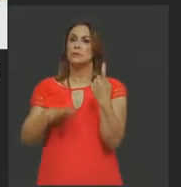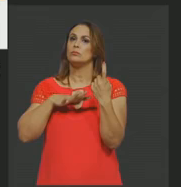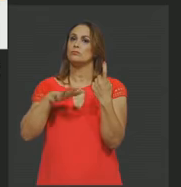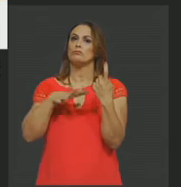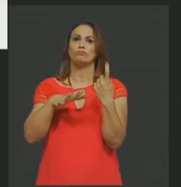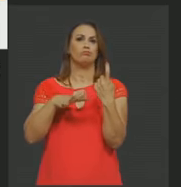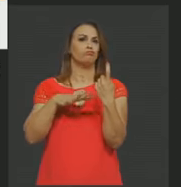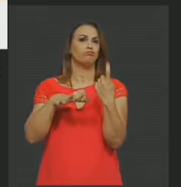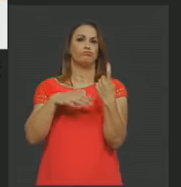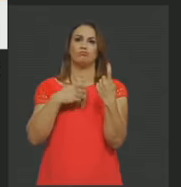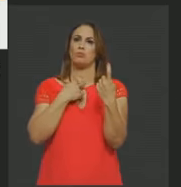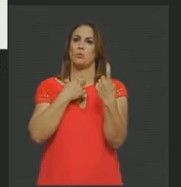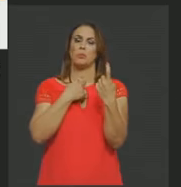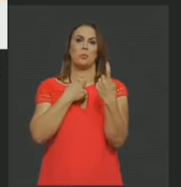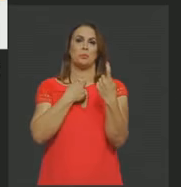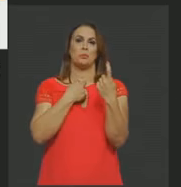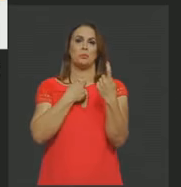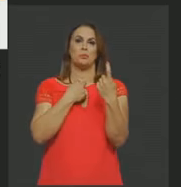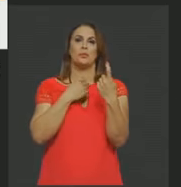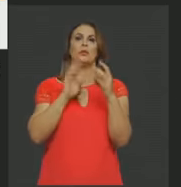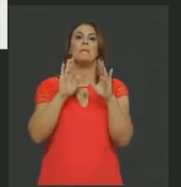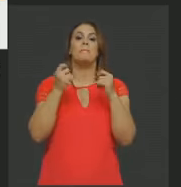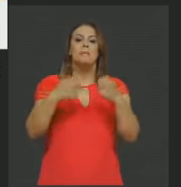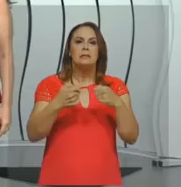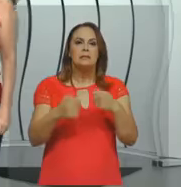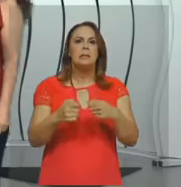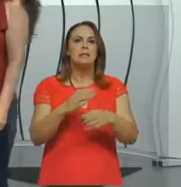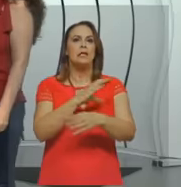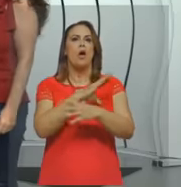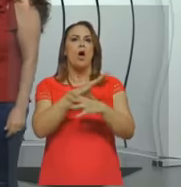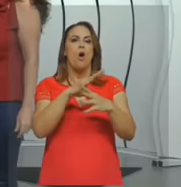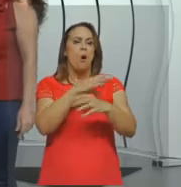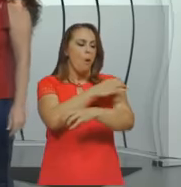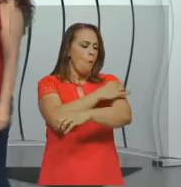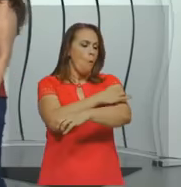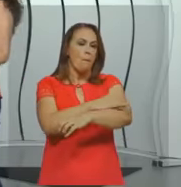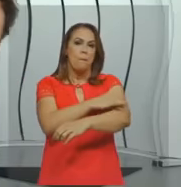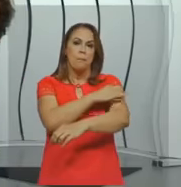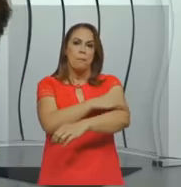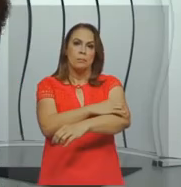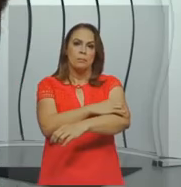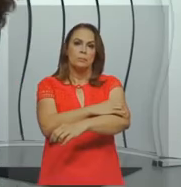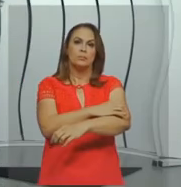aí dessa articulação que é móvel.